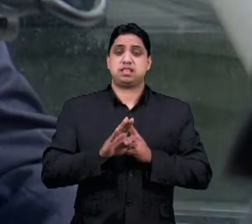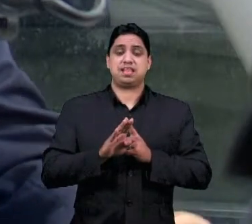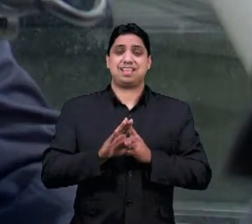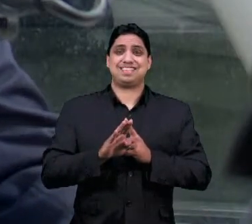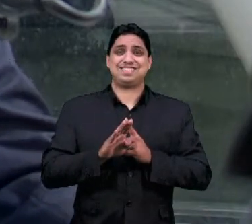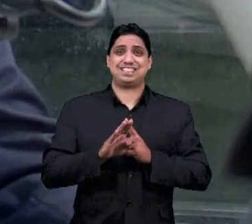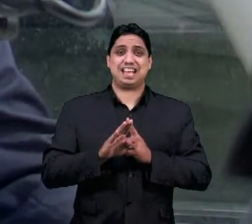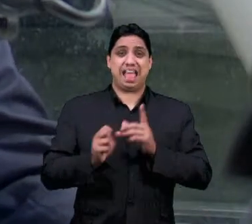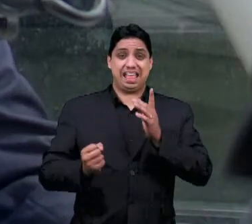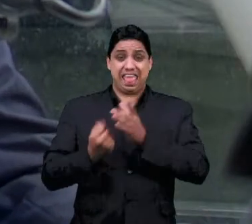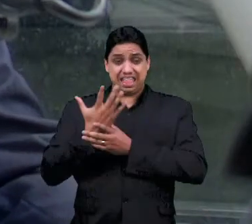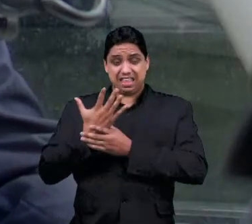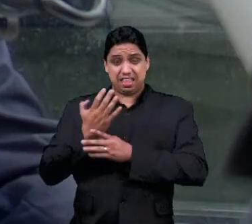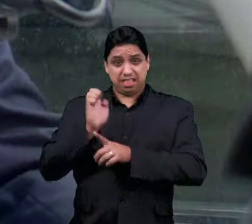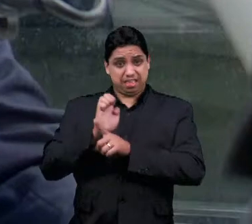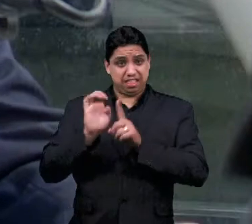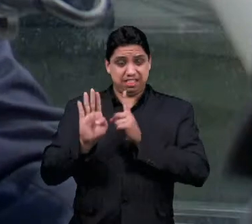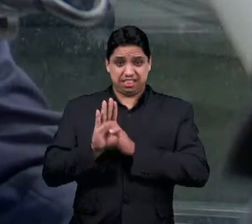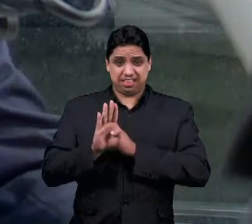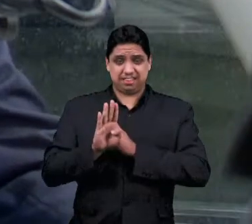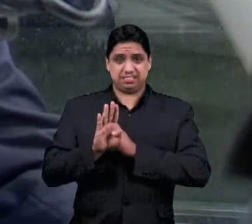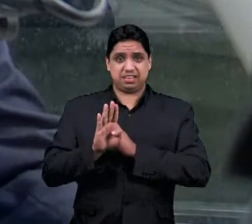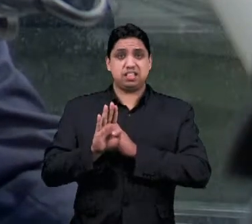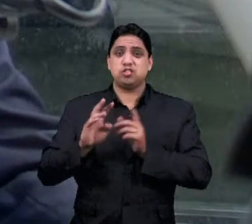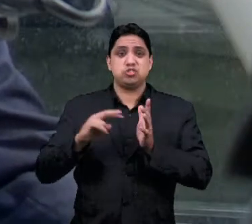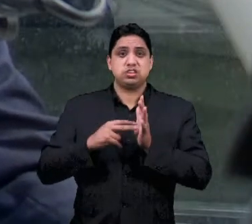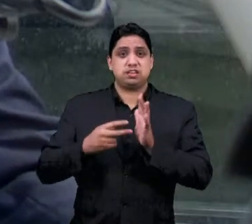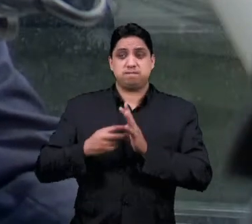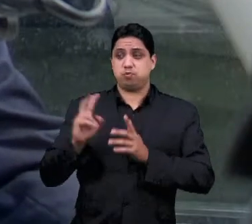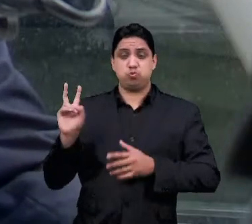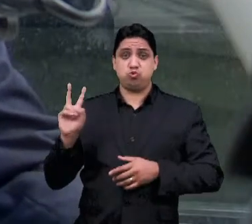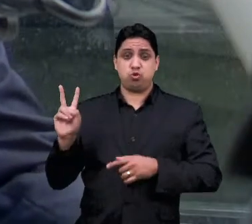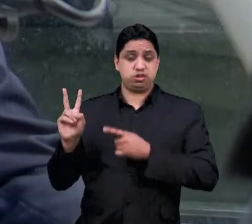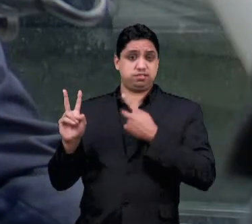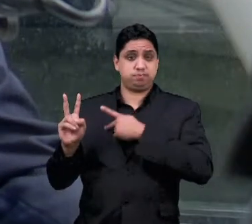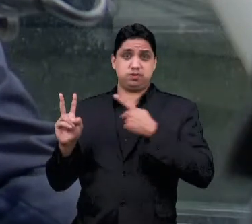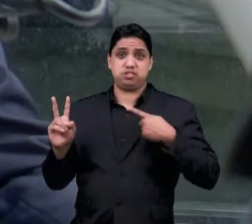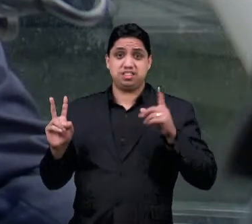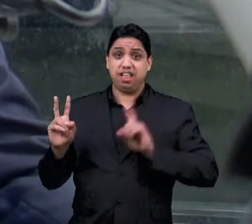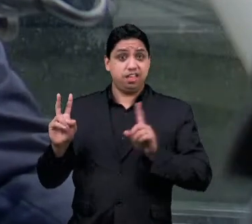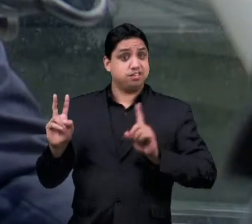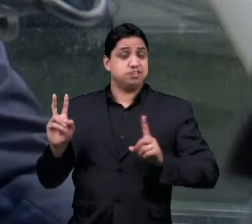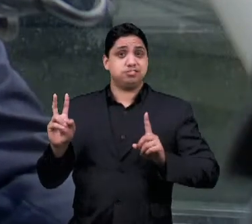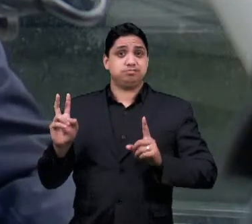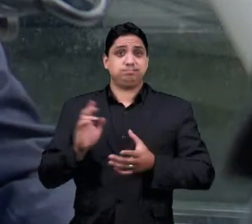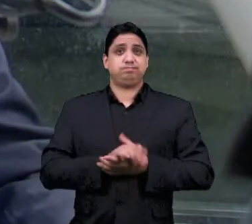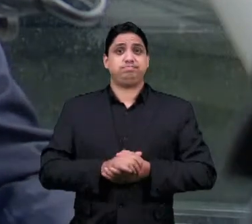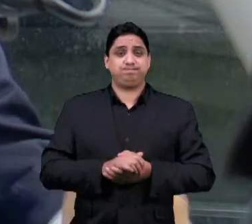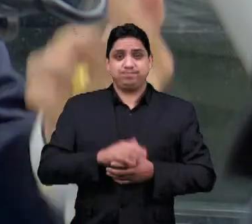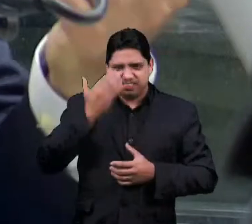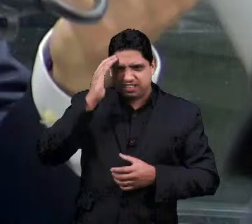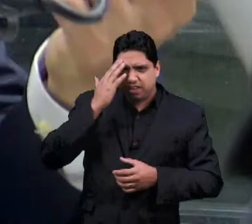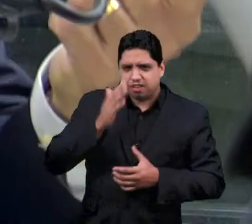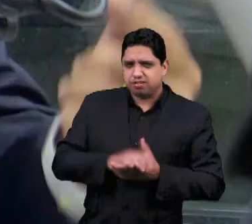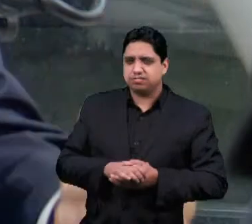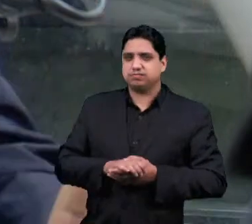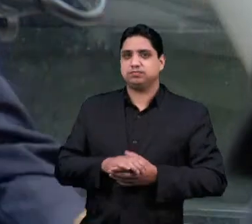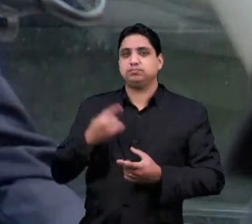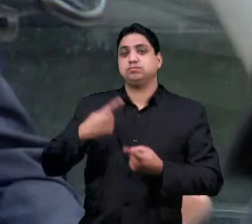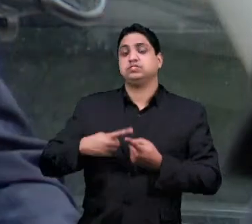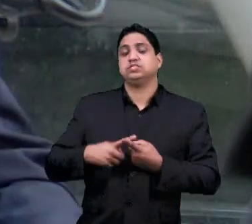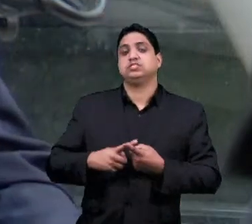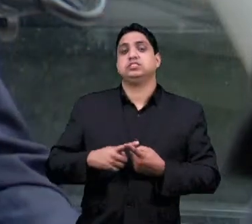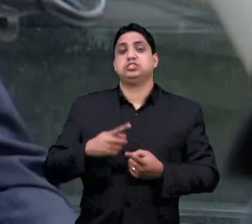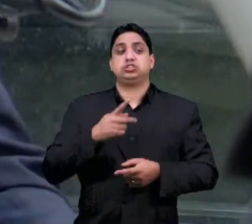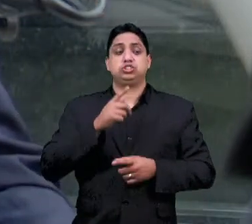a criação da escola bíblica não significa Gedeuti e Gilson. Entendeu? Porque Gedeuti, ele tem